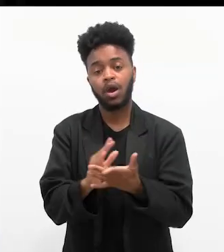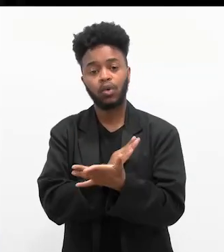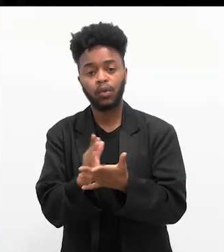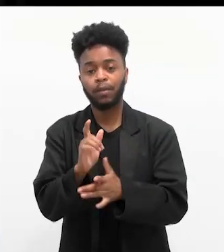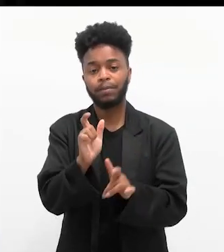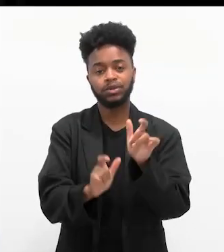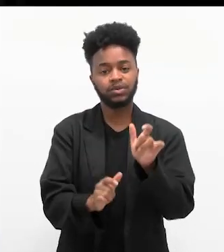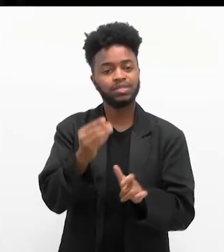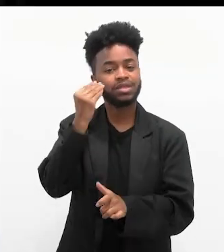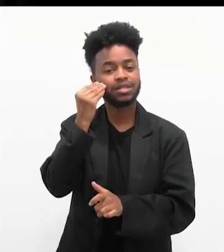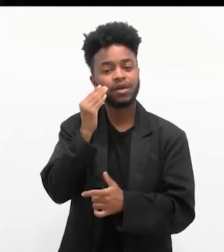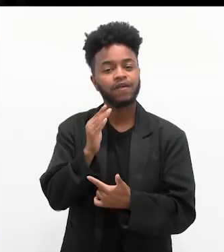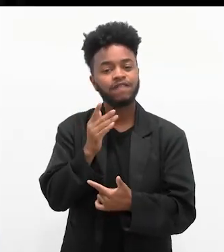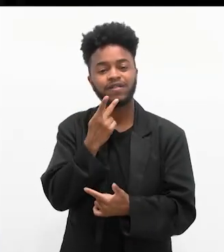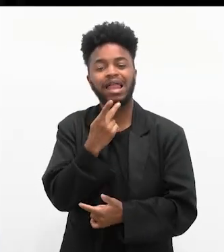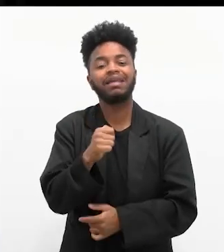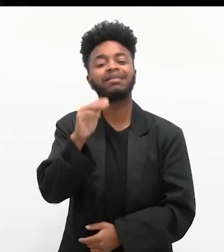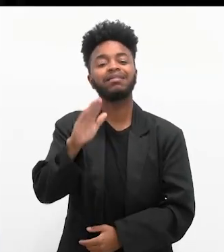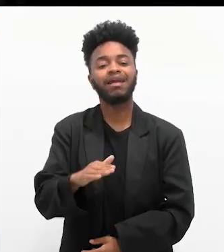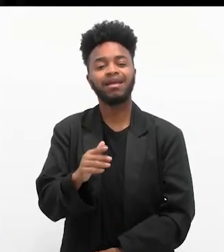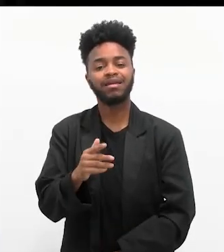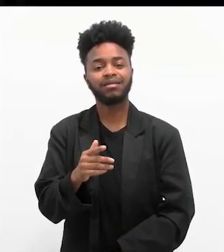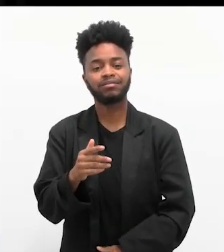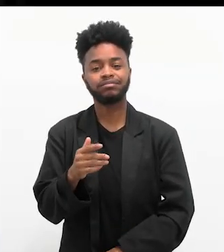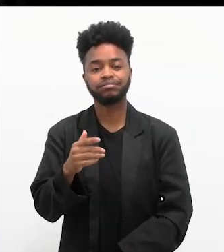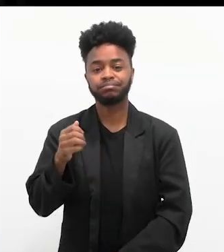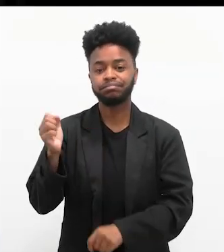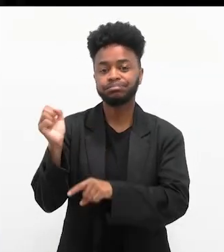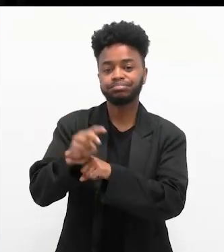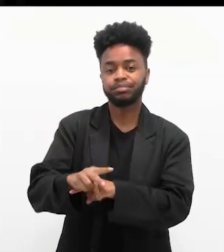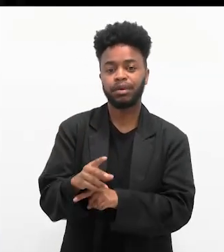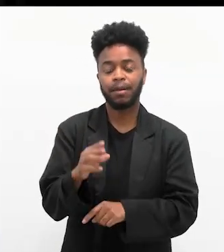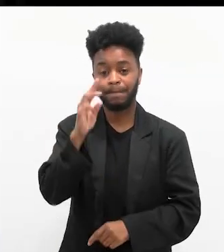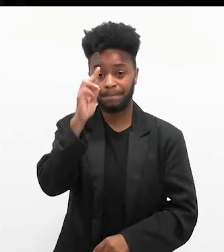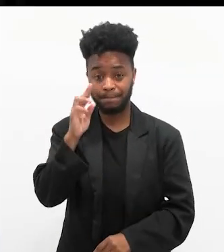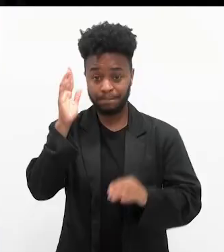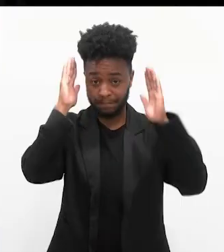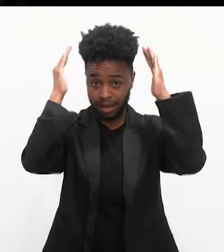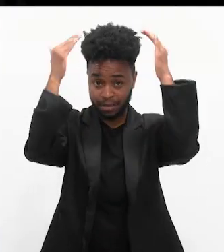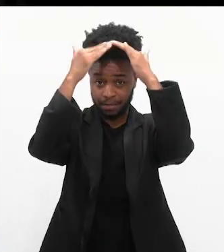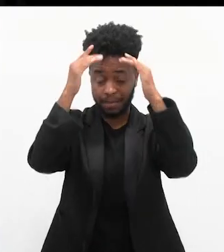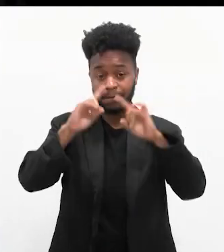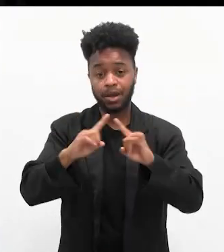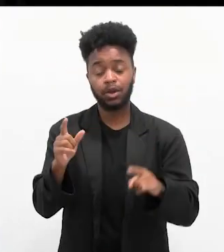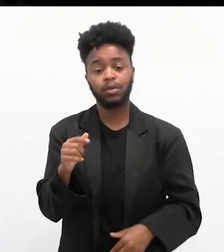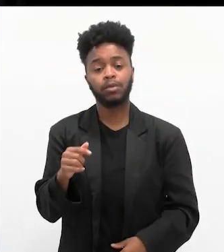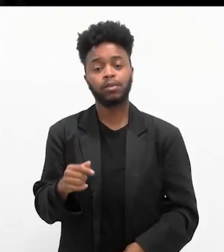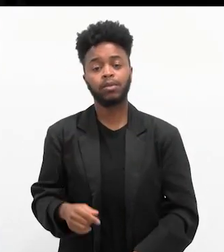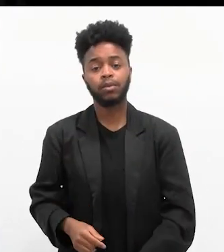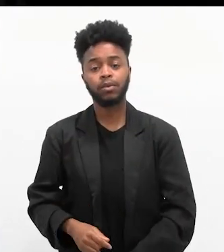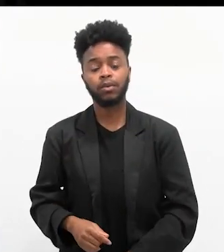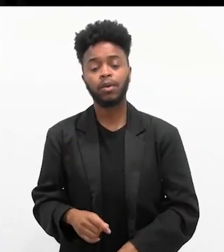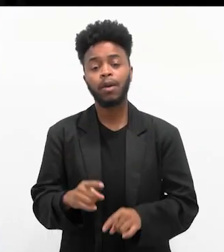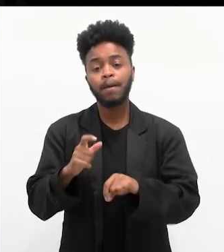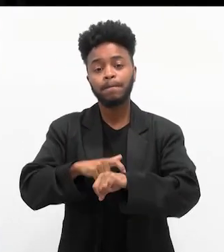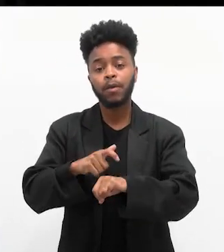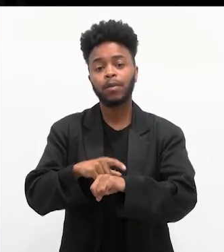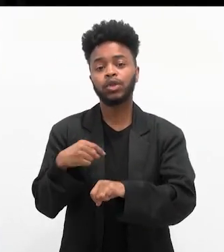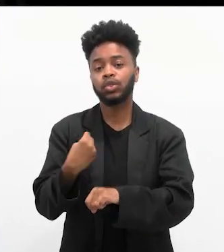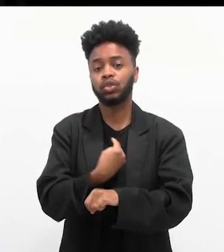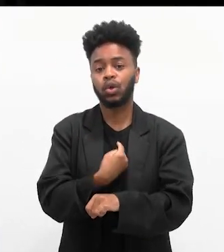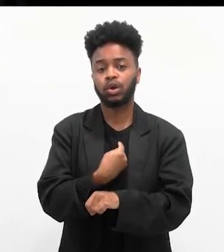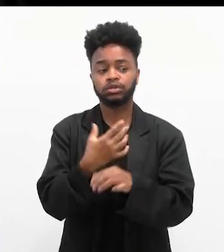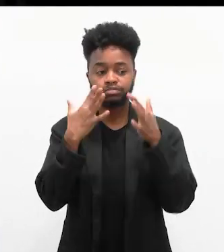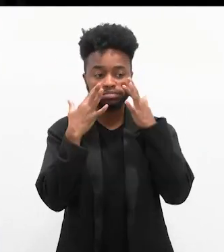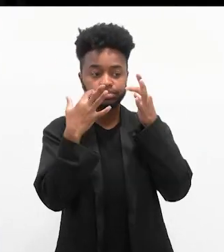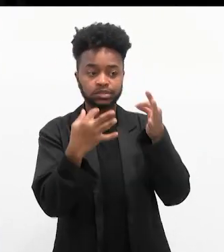vai. Então, muitos faziam apostas, né, de quem seria o Papa, e naquele momento em que nós ouvimos a